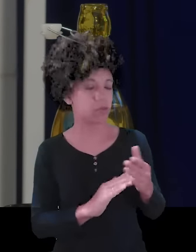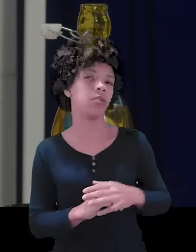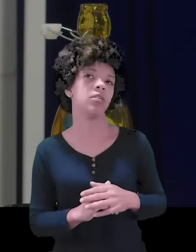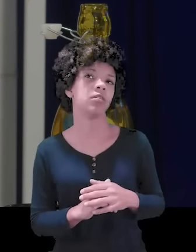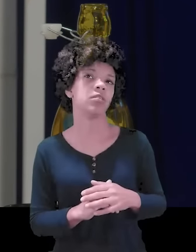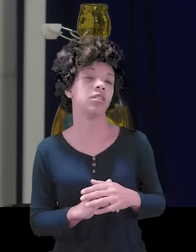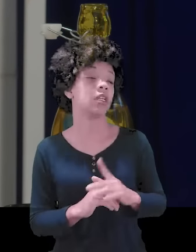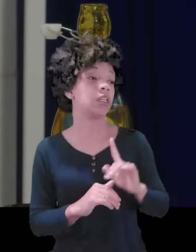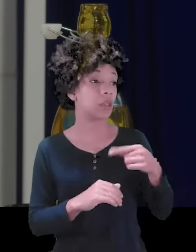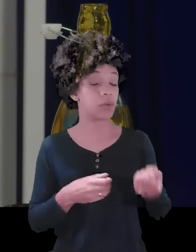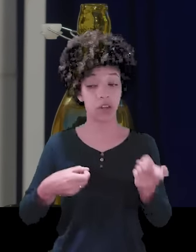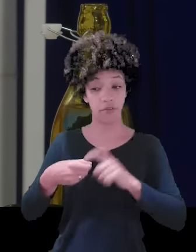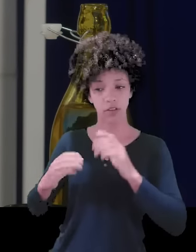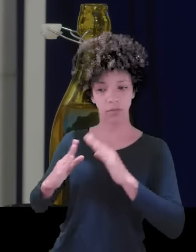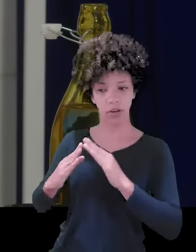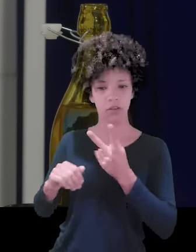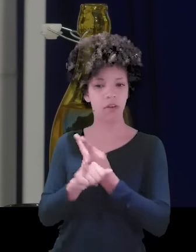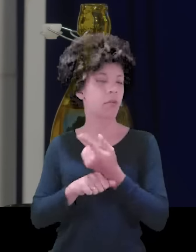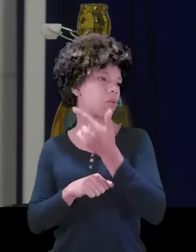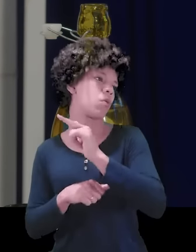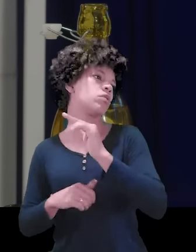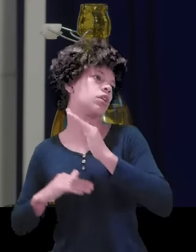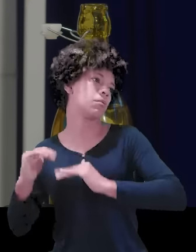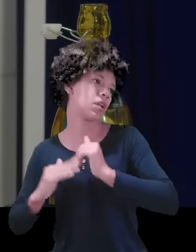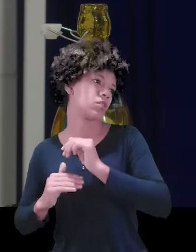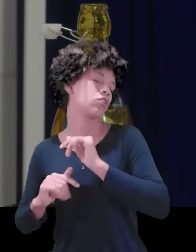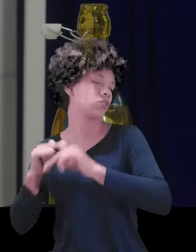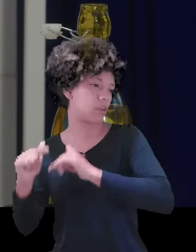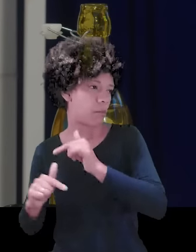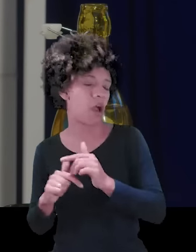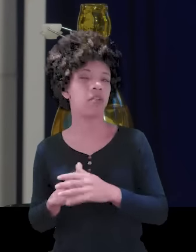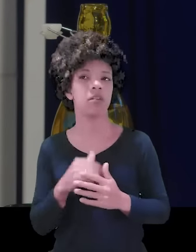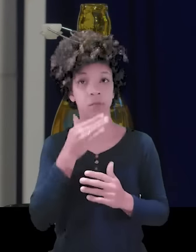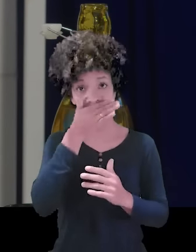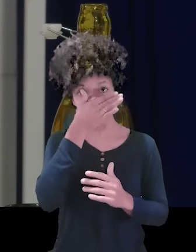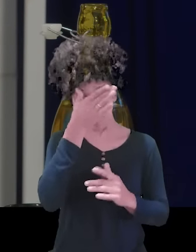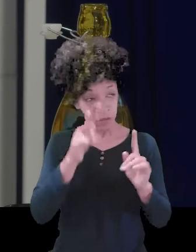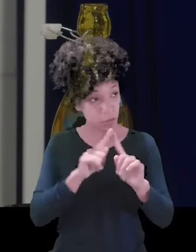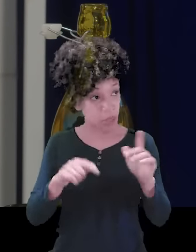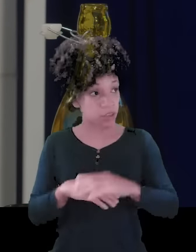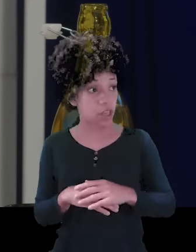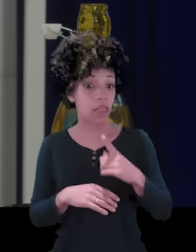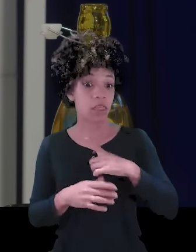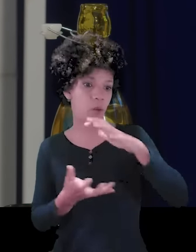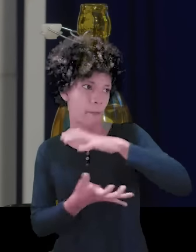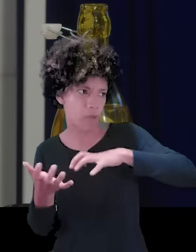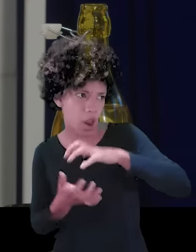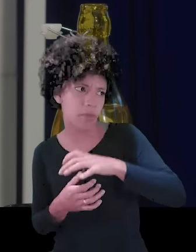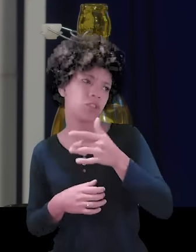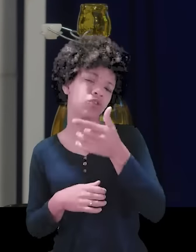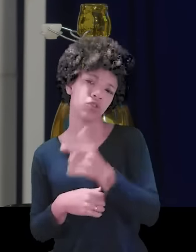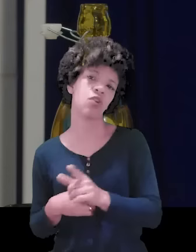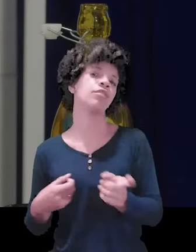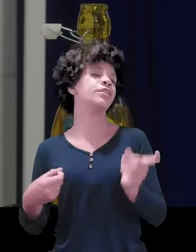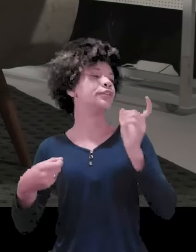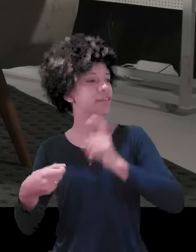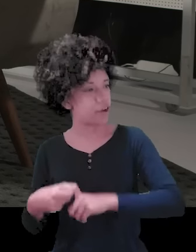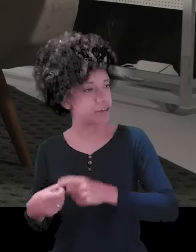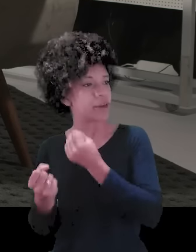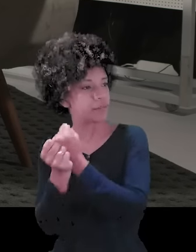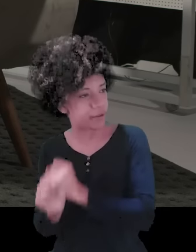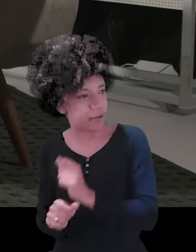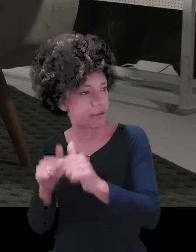e daí ele volta para casa ou vai procurar uma outra atividade aí pode ser que aí quando tem uma colheita precisando de novo ele cai de novo